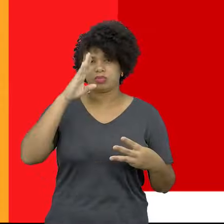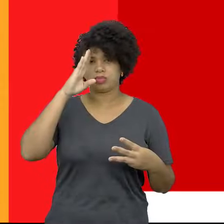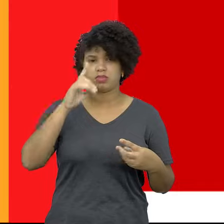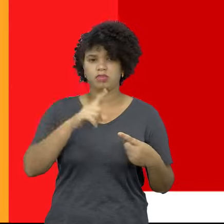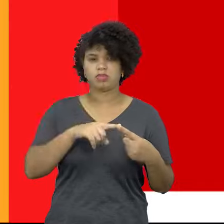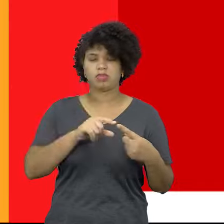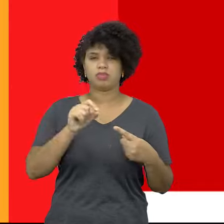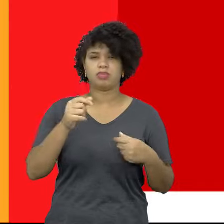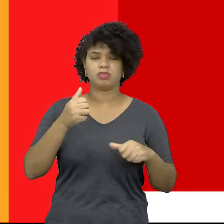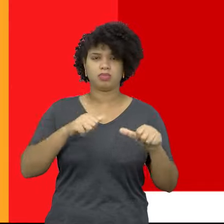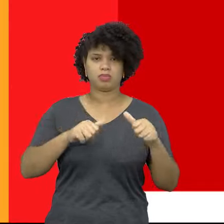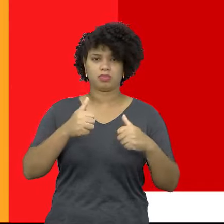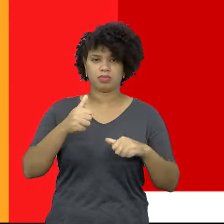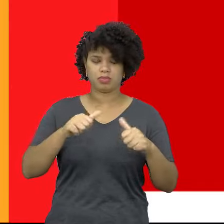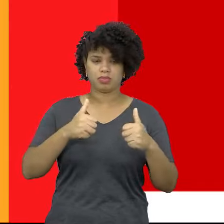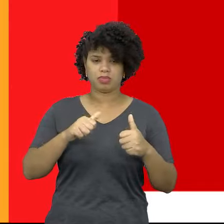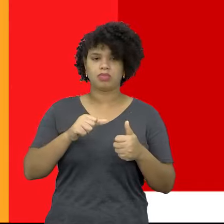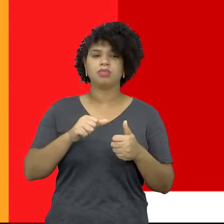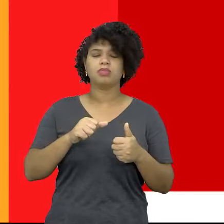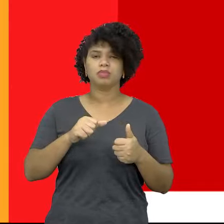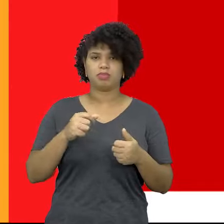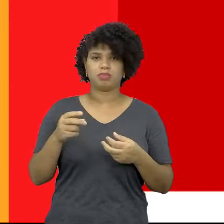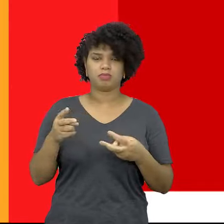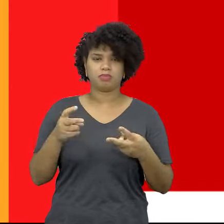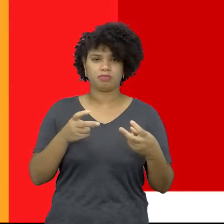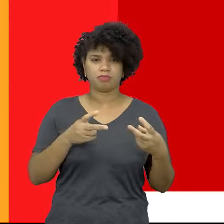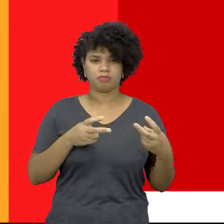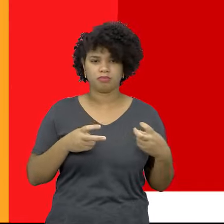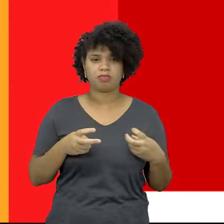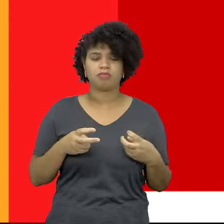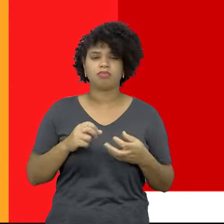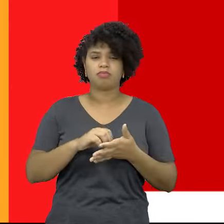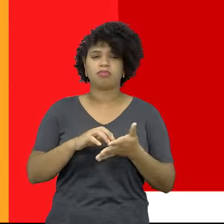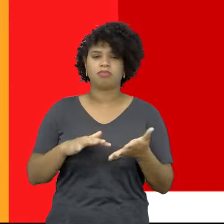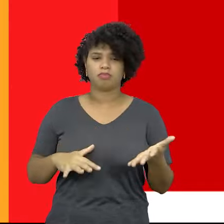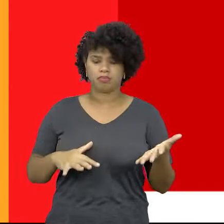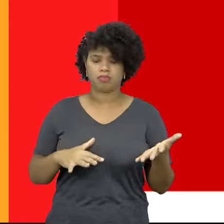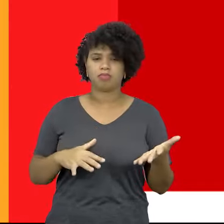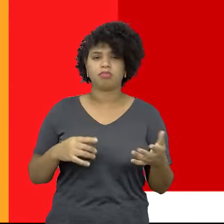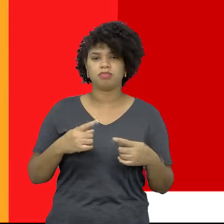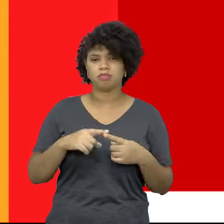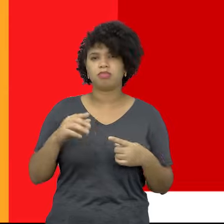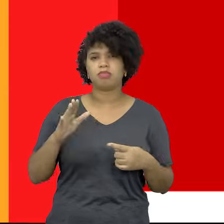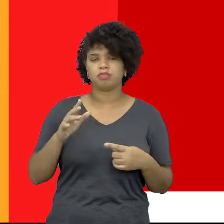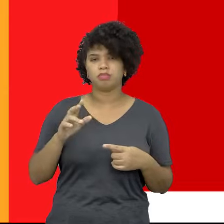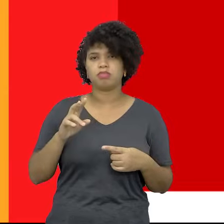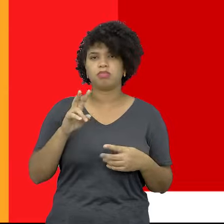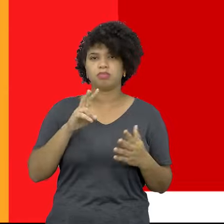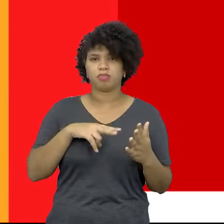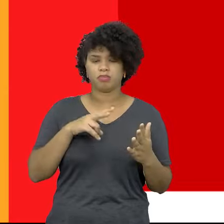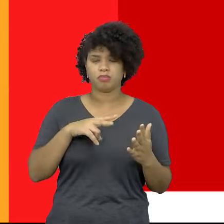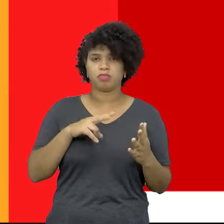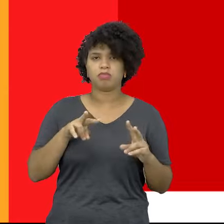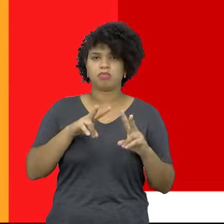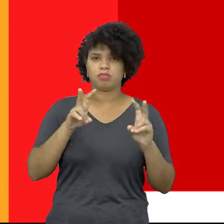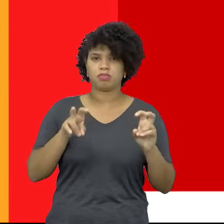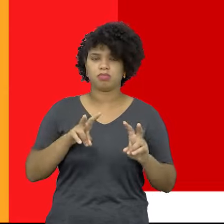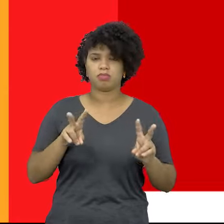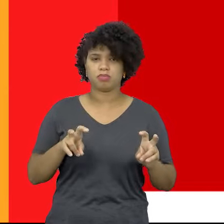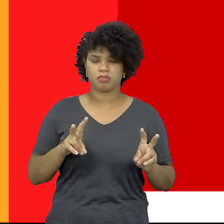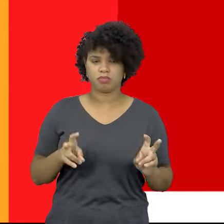análise, né, a partir do que nós já vivenciamos, né, que nós fizemos a leitura aí dos títulos das aulas presentes na